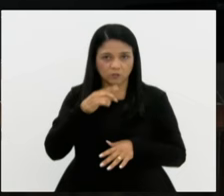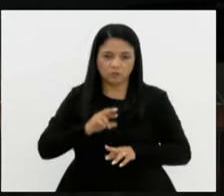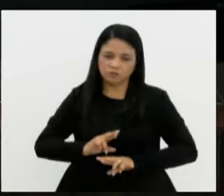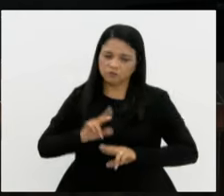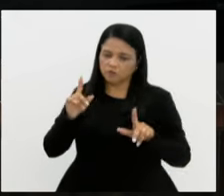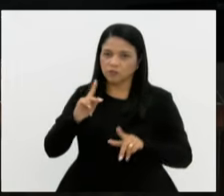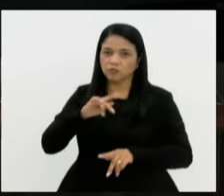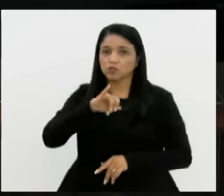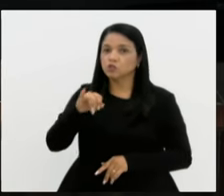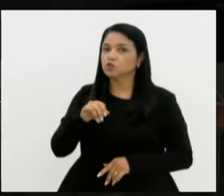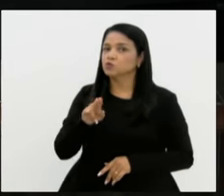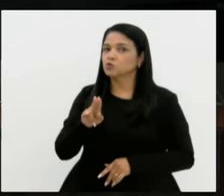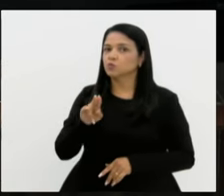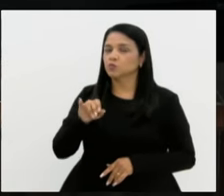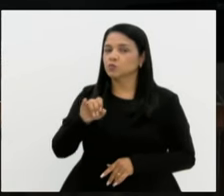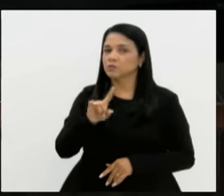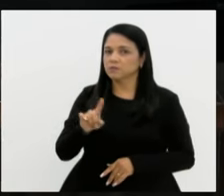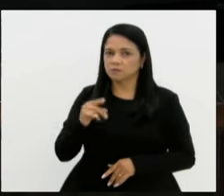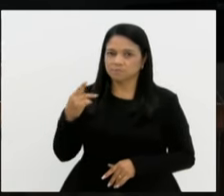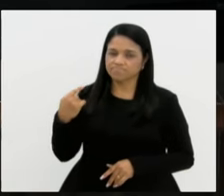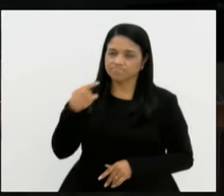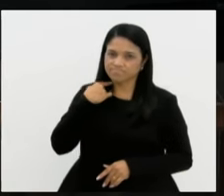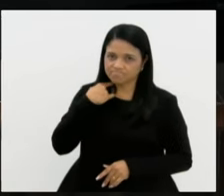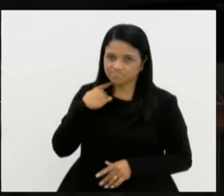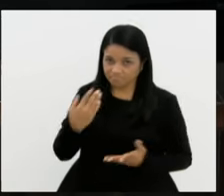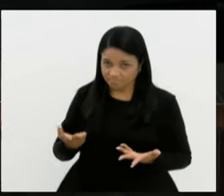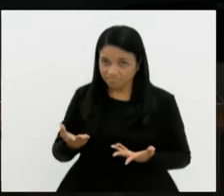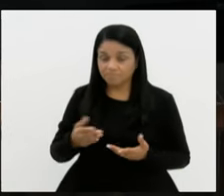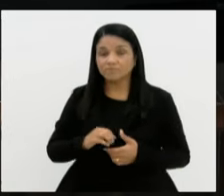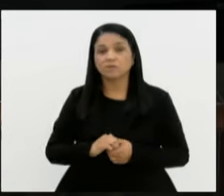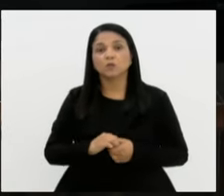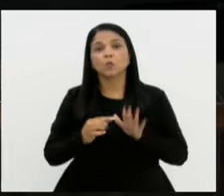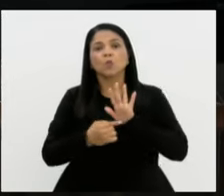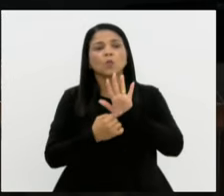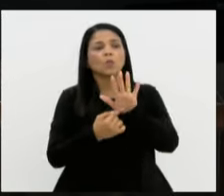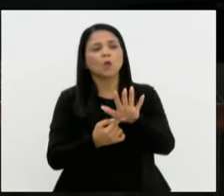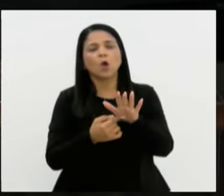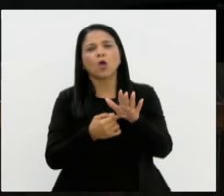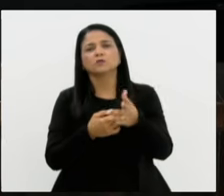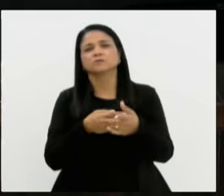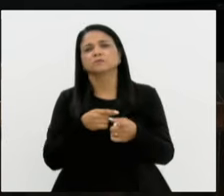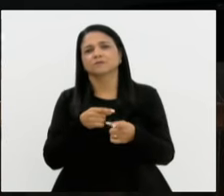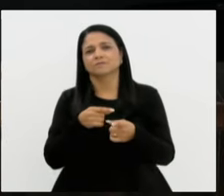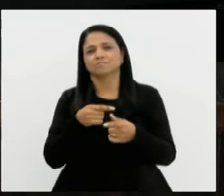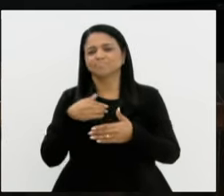parlamentares que eu acho que estão em posições erradas. Mas o tempo mostra, o tempo